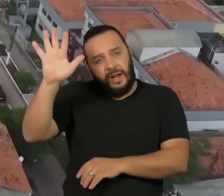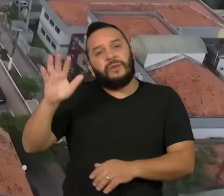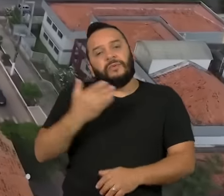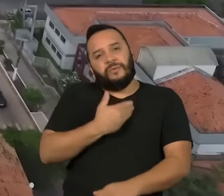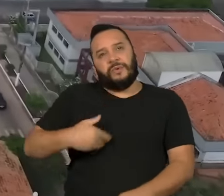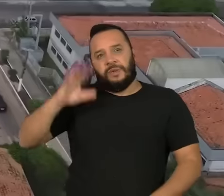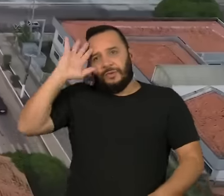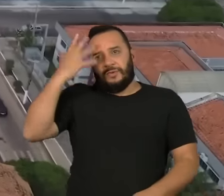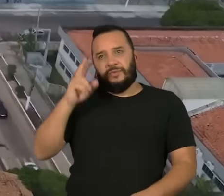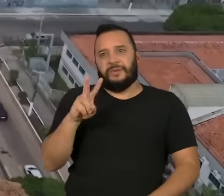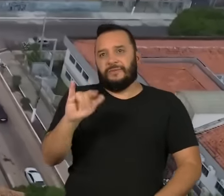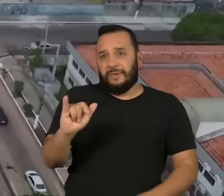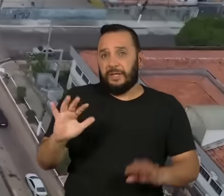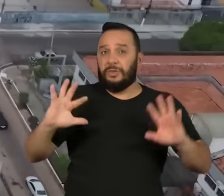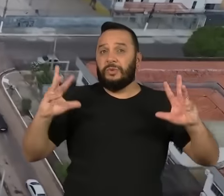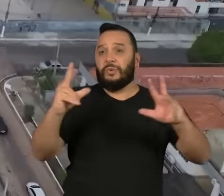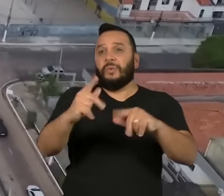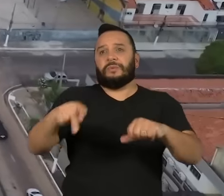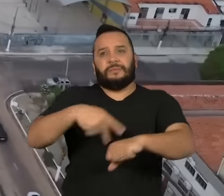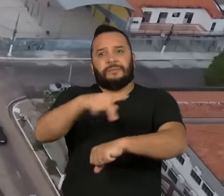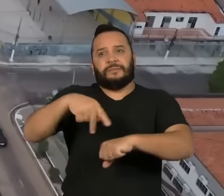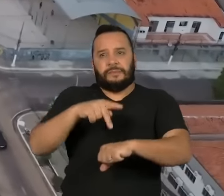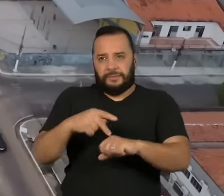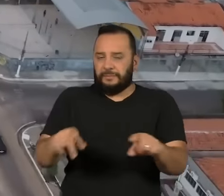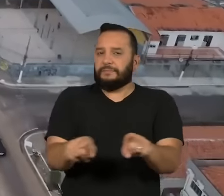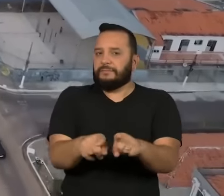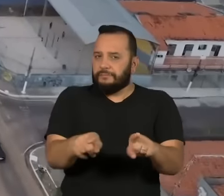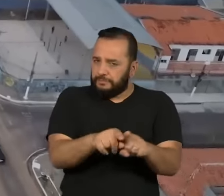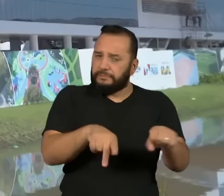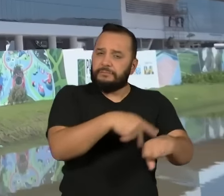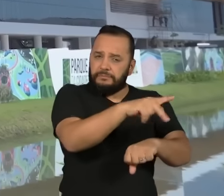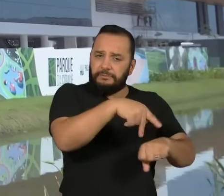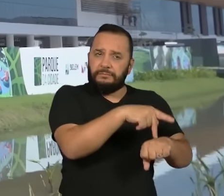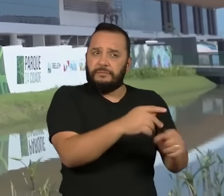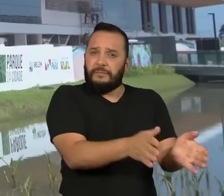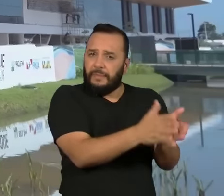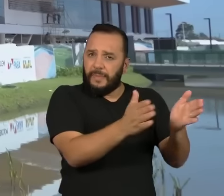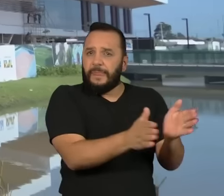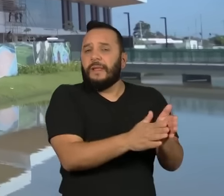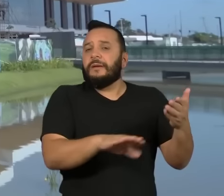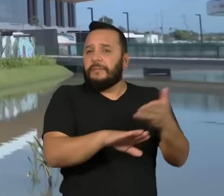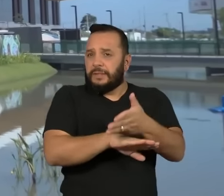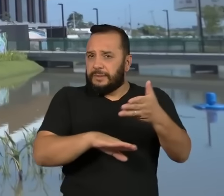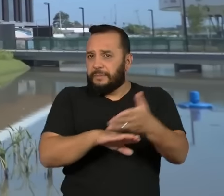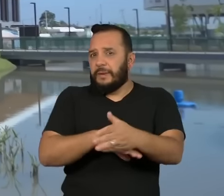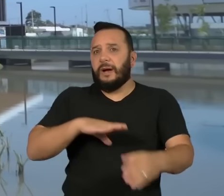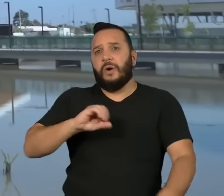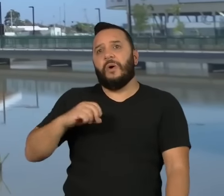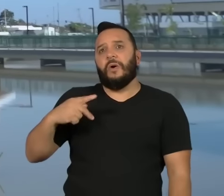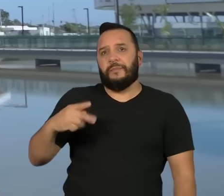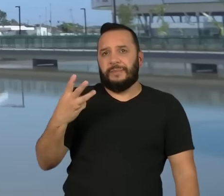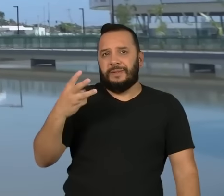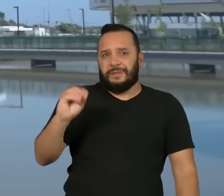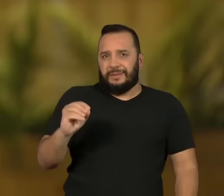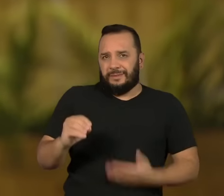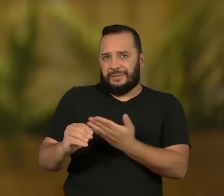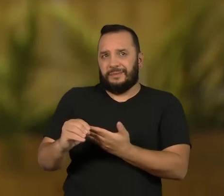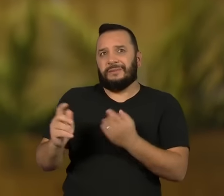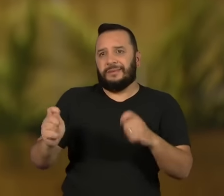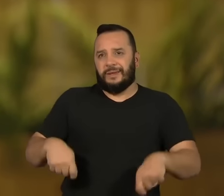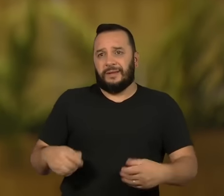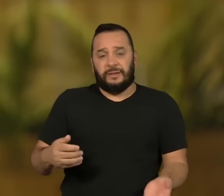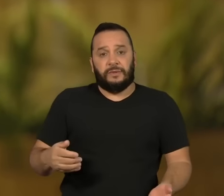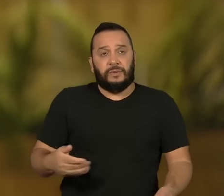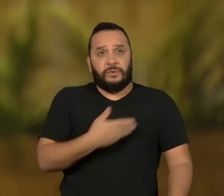e garantir que todos os países, inclusive os mais pobres, possam participar da COP30. O